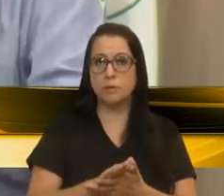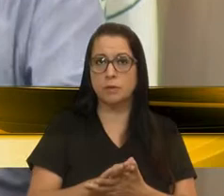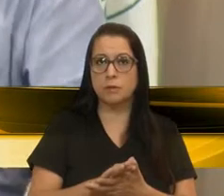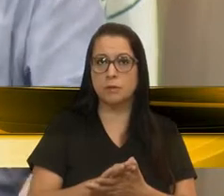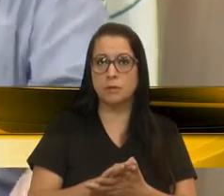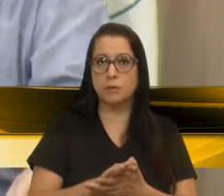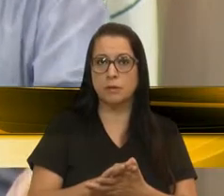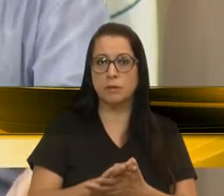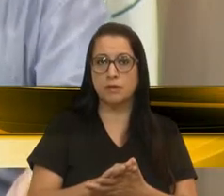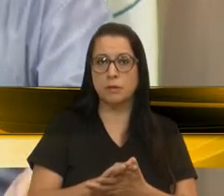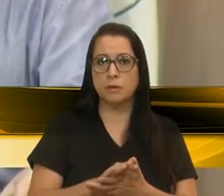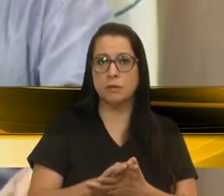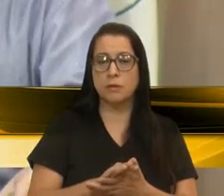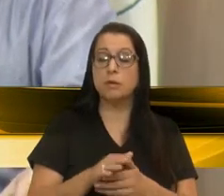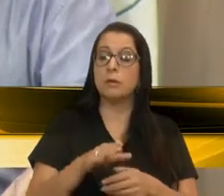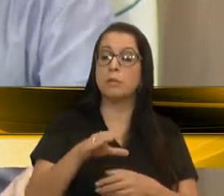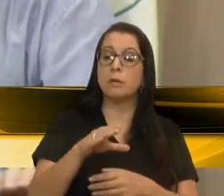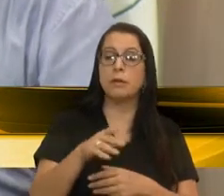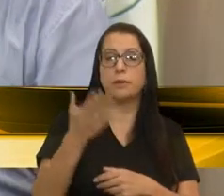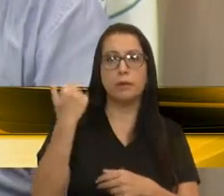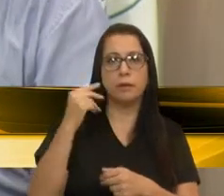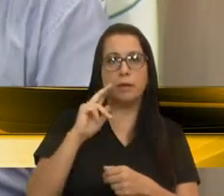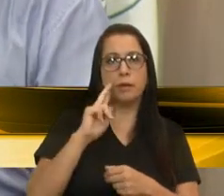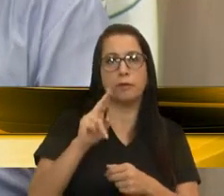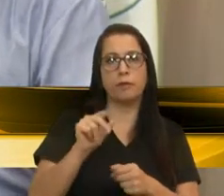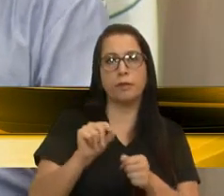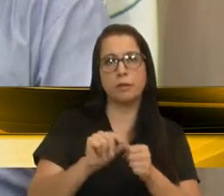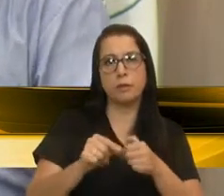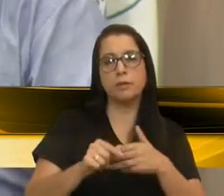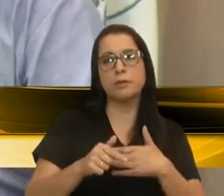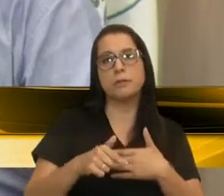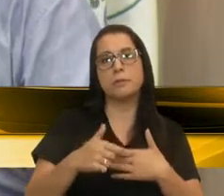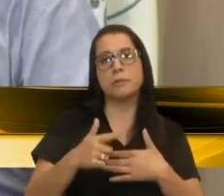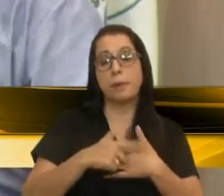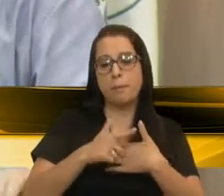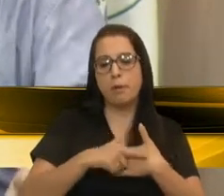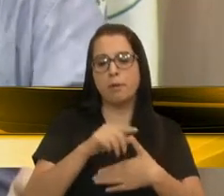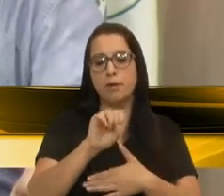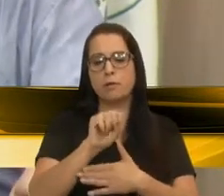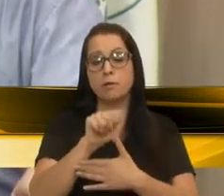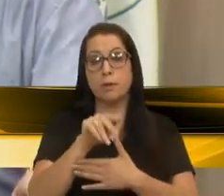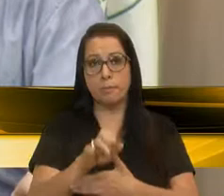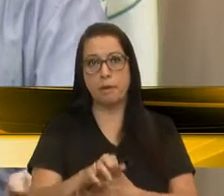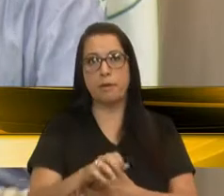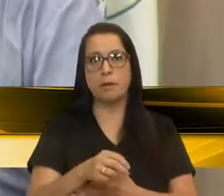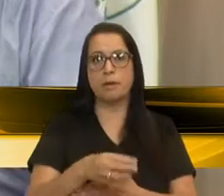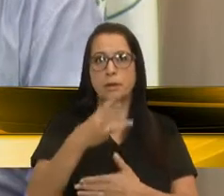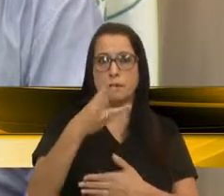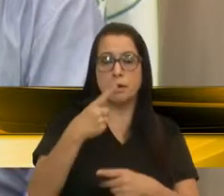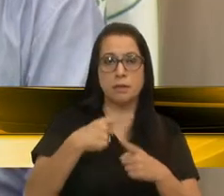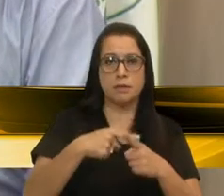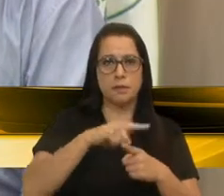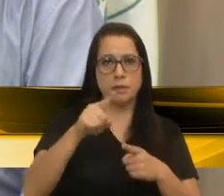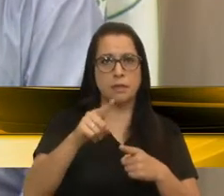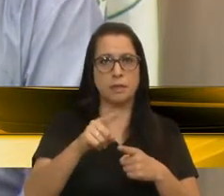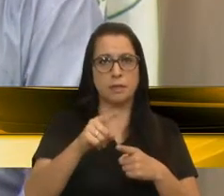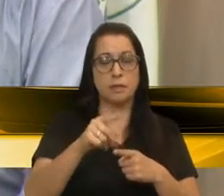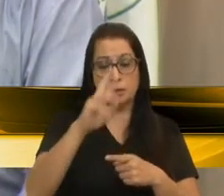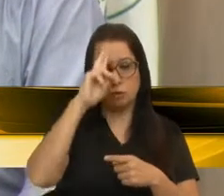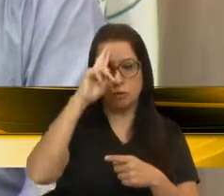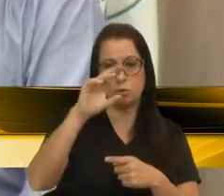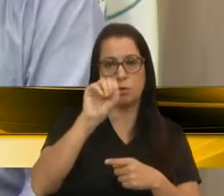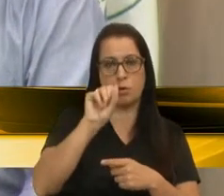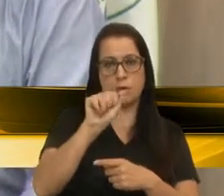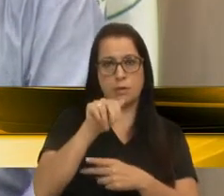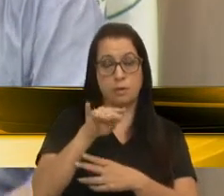de executivo dos cargos que ocupei lá no SAMAI, por 3 períodos, sendo diretor daquela autarquia,